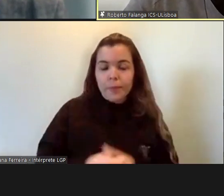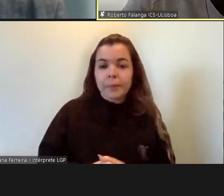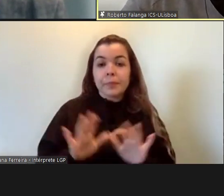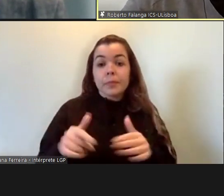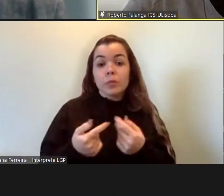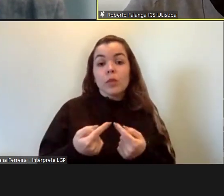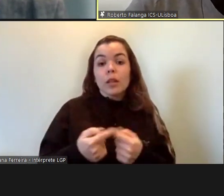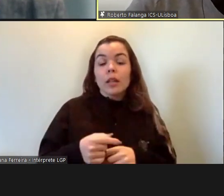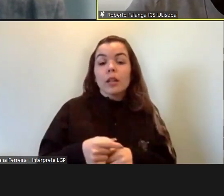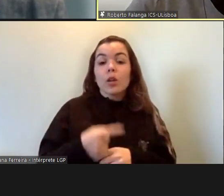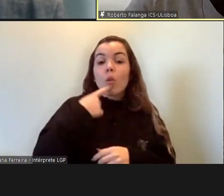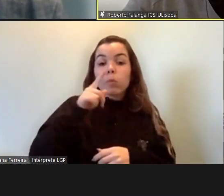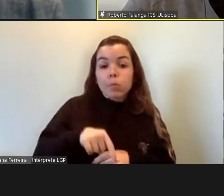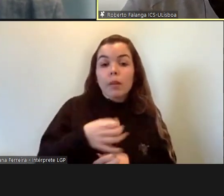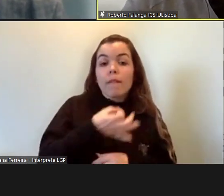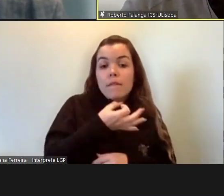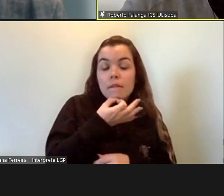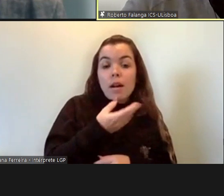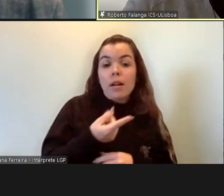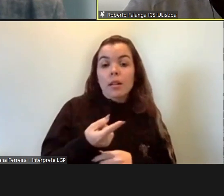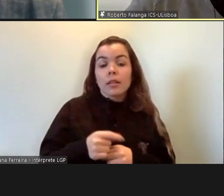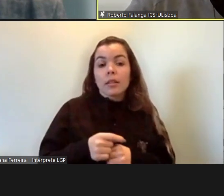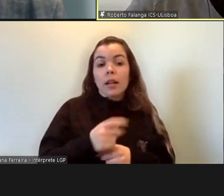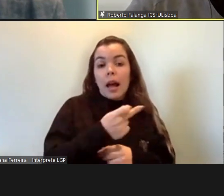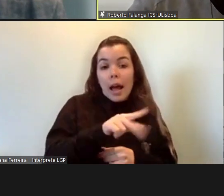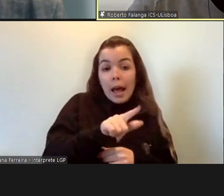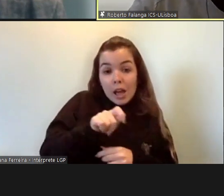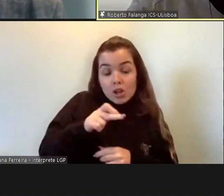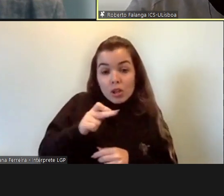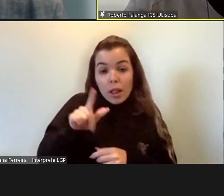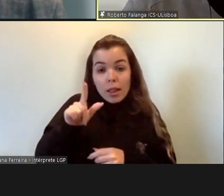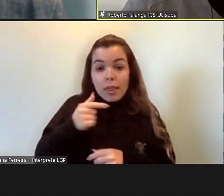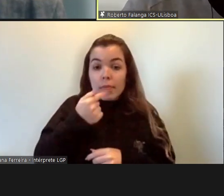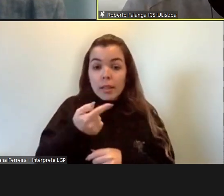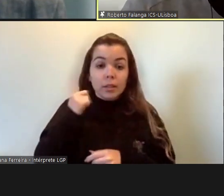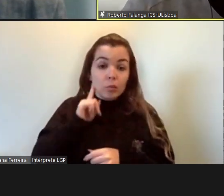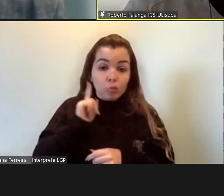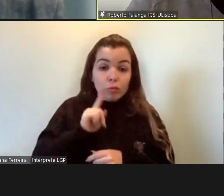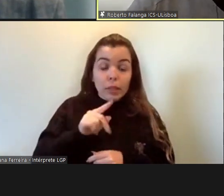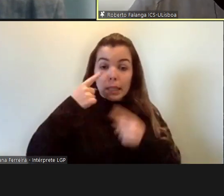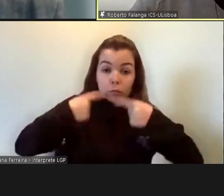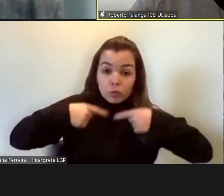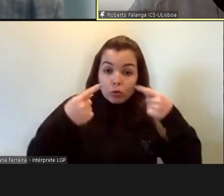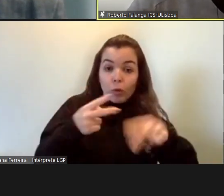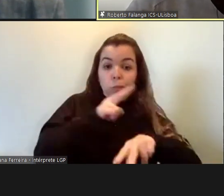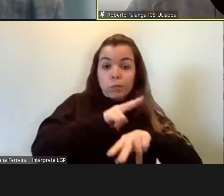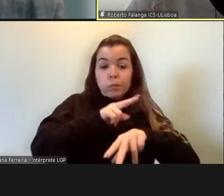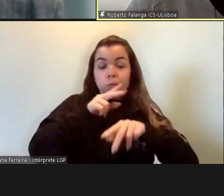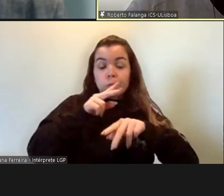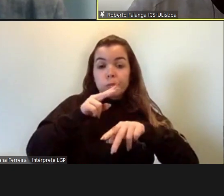reforçaria aqui o ponto levantado aqui pela Ângela da importância que a administração pública tem para